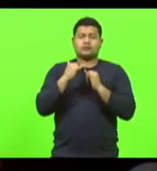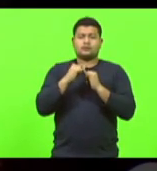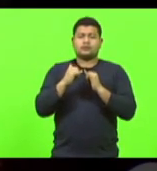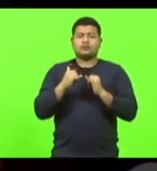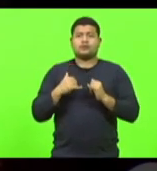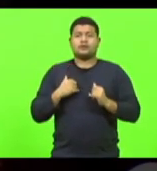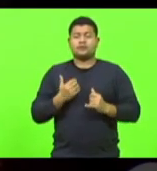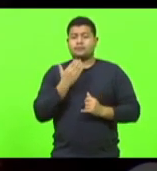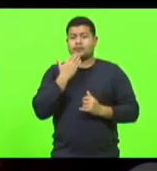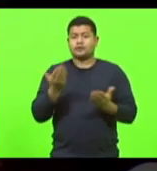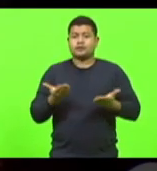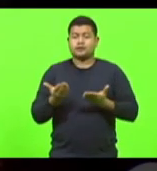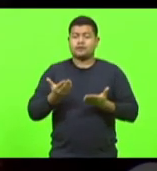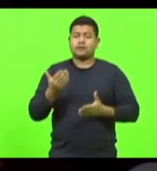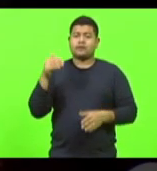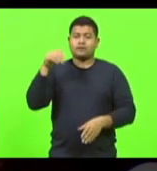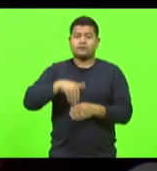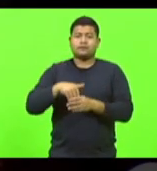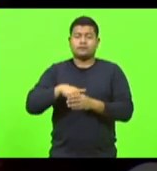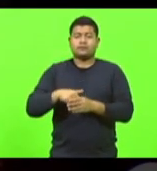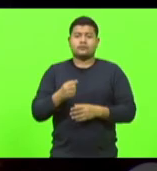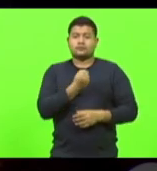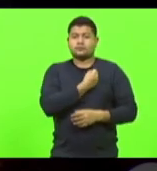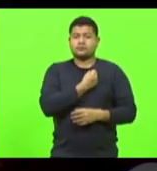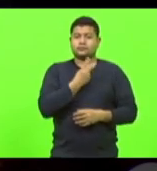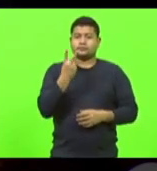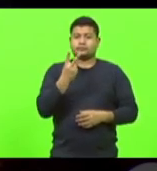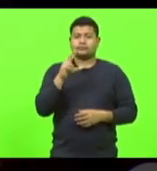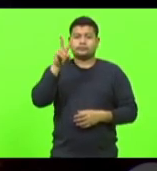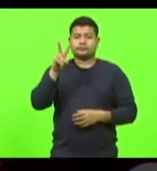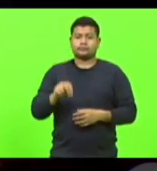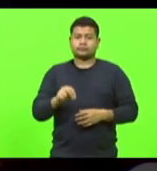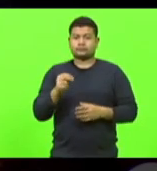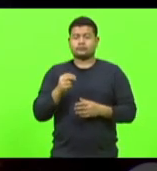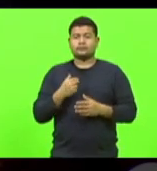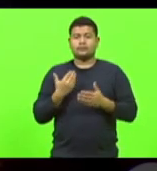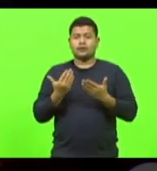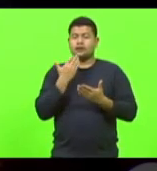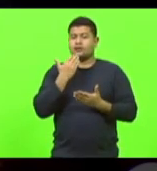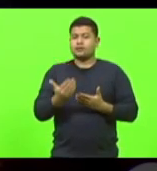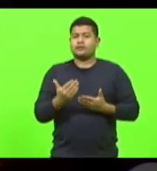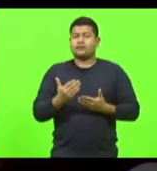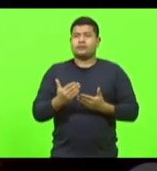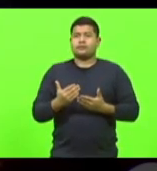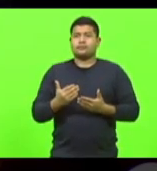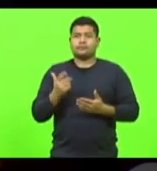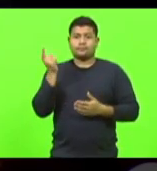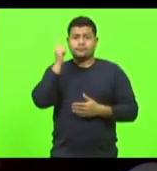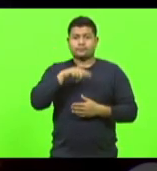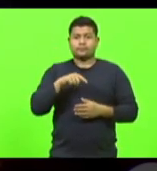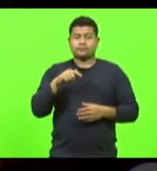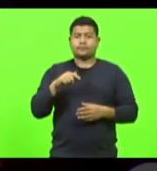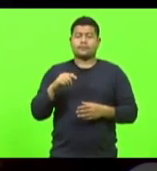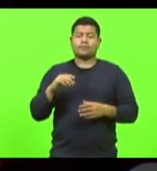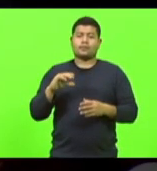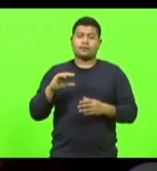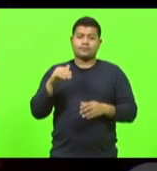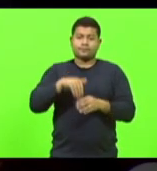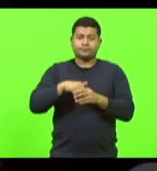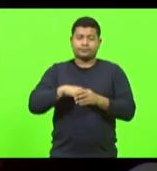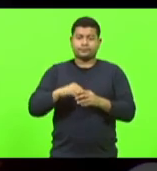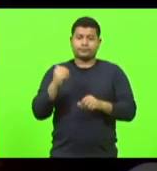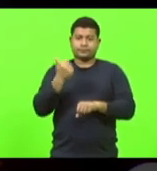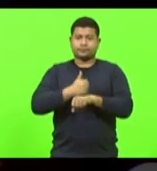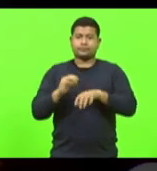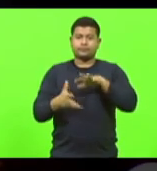peço aqui o voto dois não ao requerimento para que a gente possa voltar então o substitutivo global e